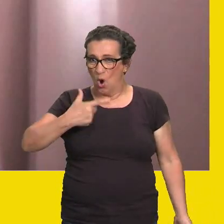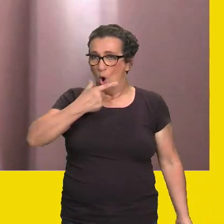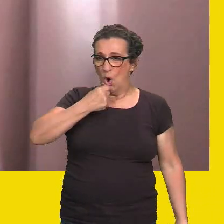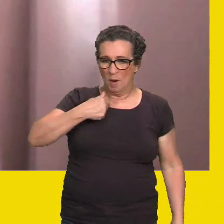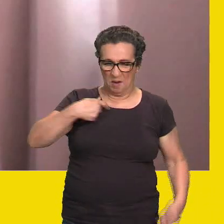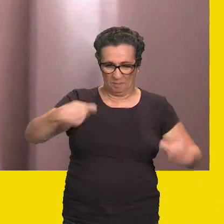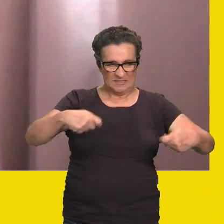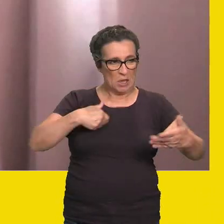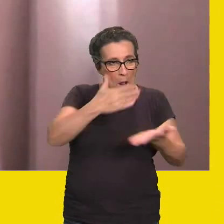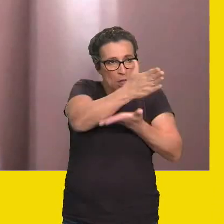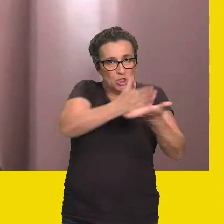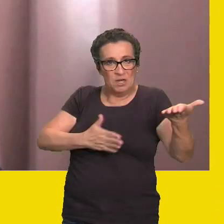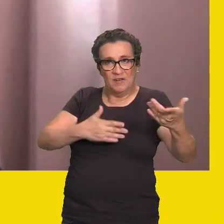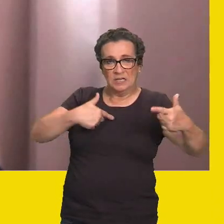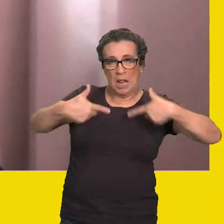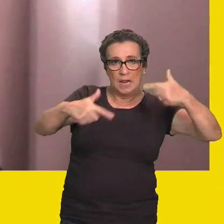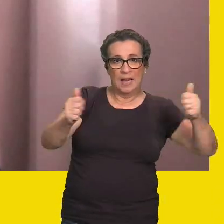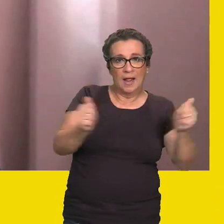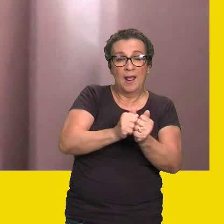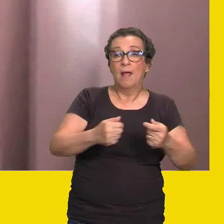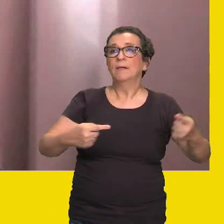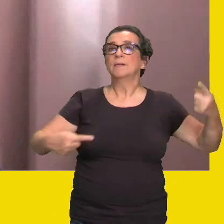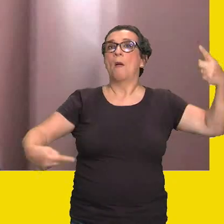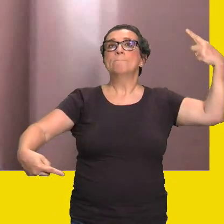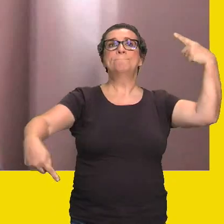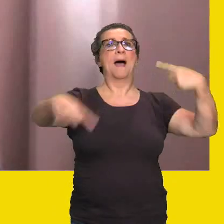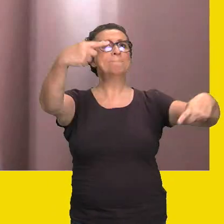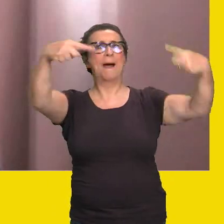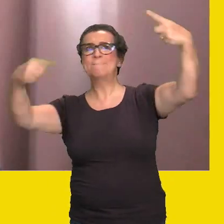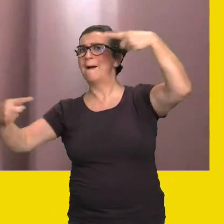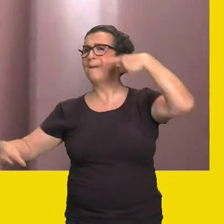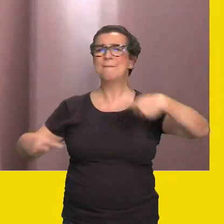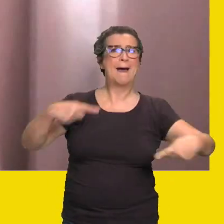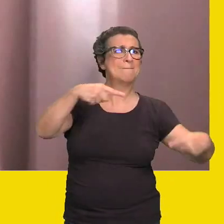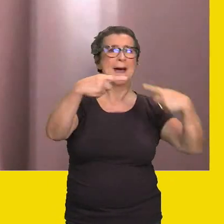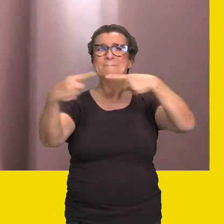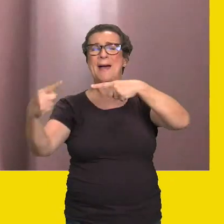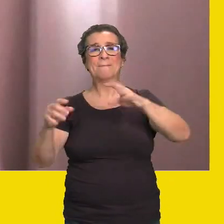mulher. Então, assim, a gente também foi entrando em outras situações. O